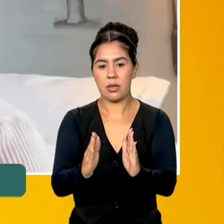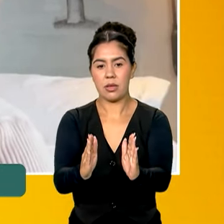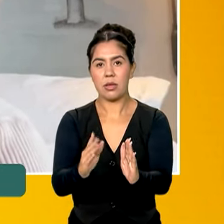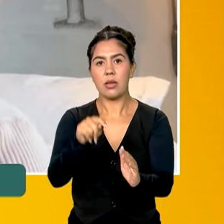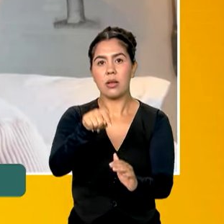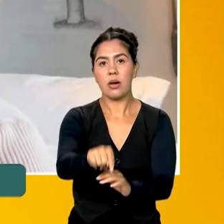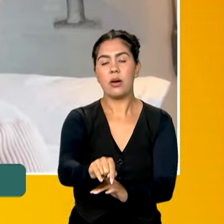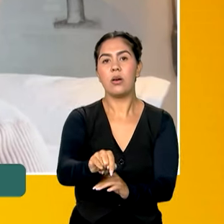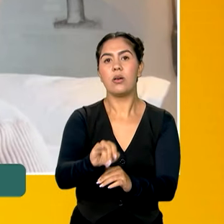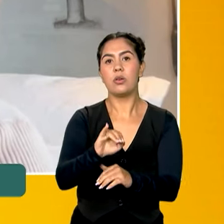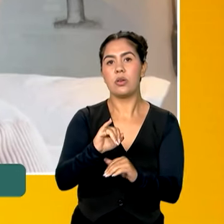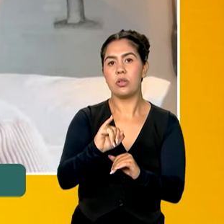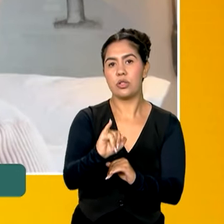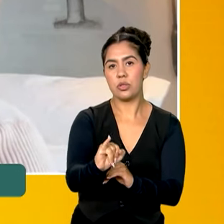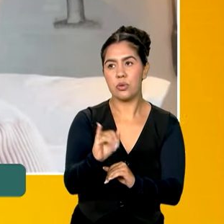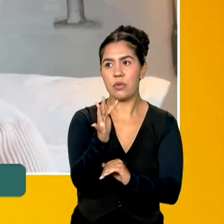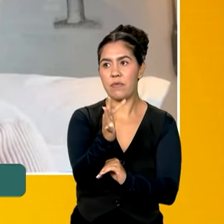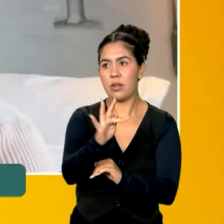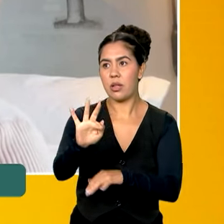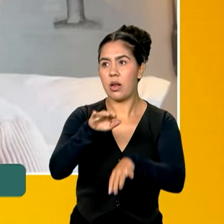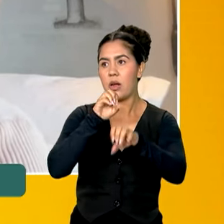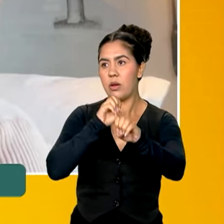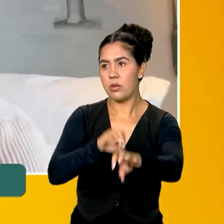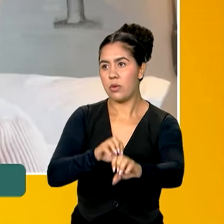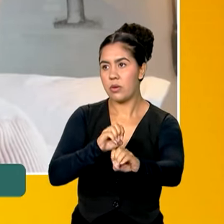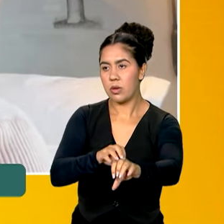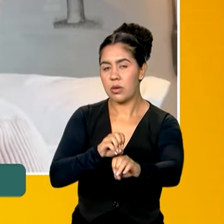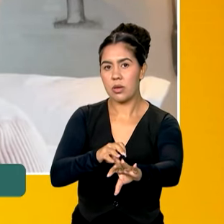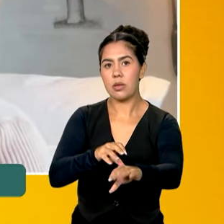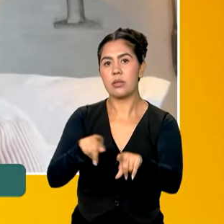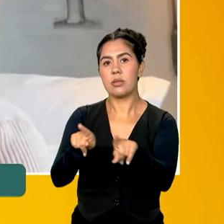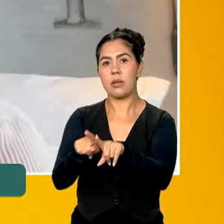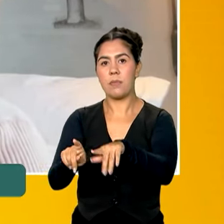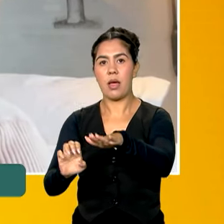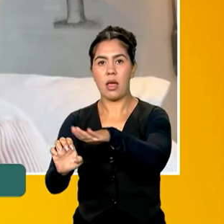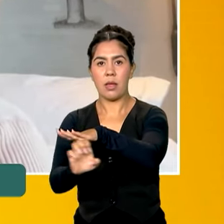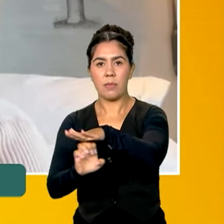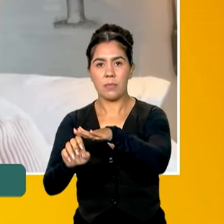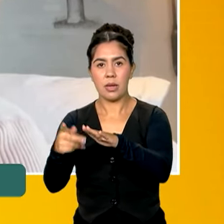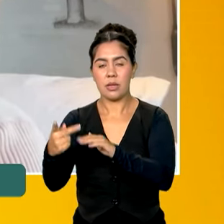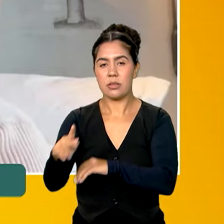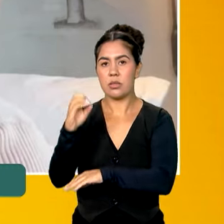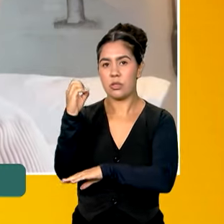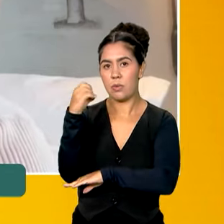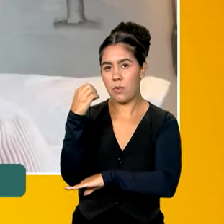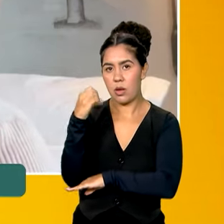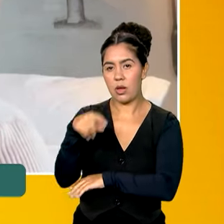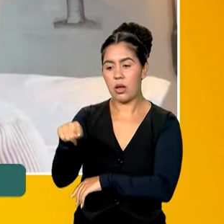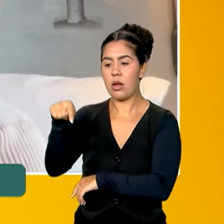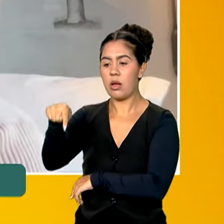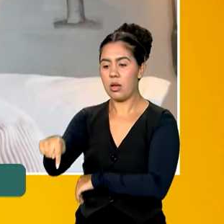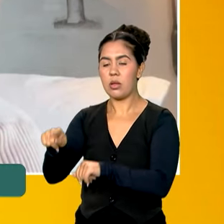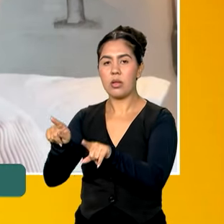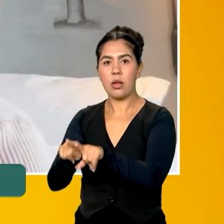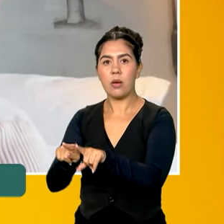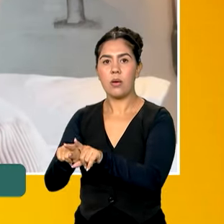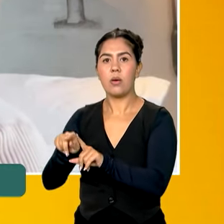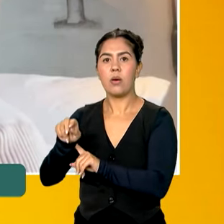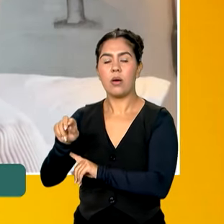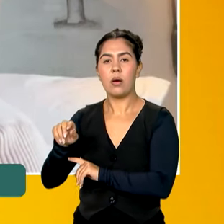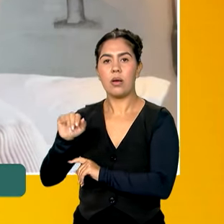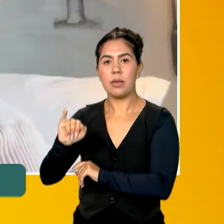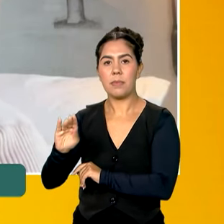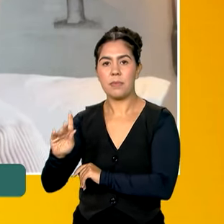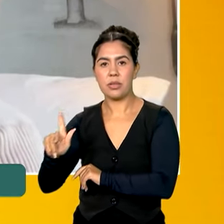o Instituto Federal também de Educação, a Empresa de Trens Urbanos de Porto Alegre, o próprio IBGE, a